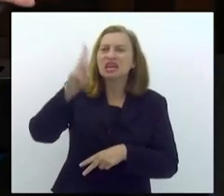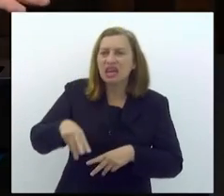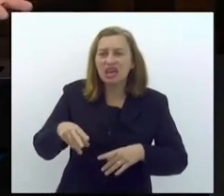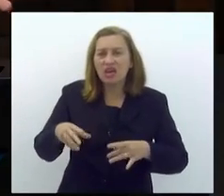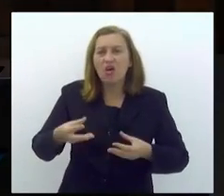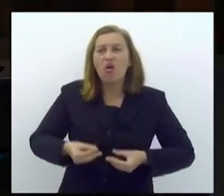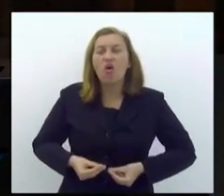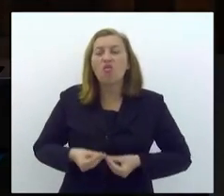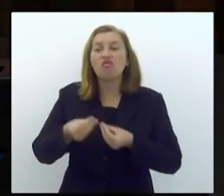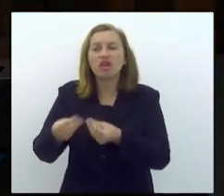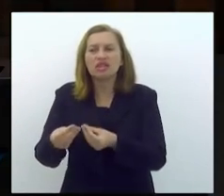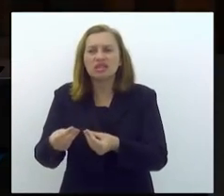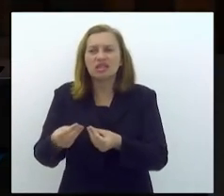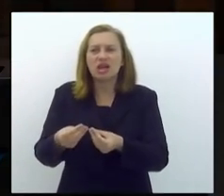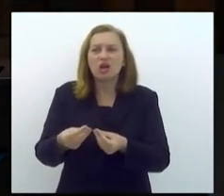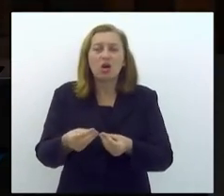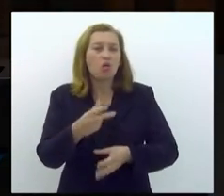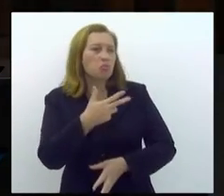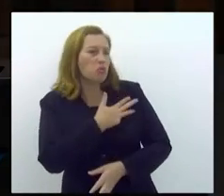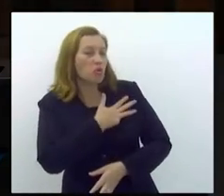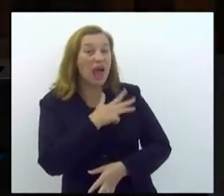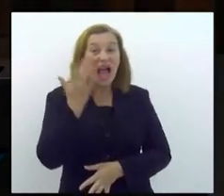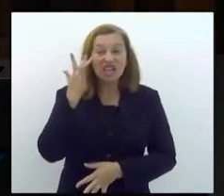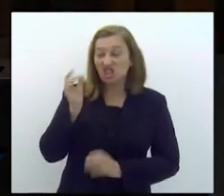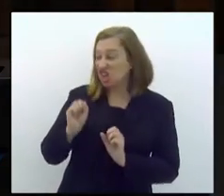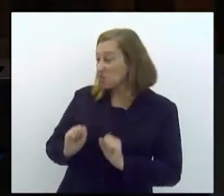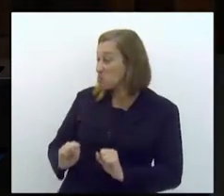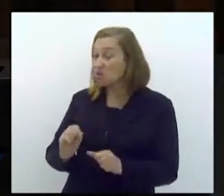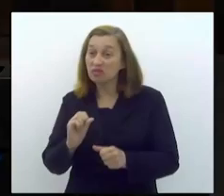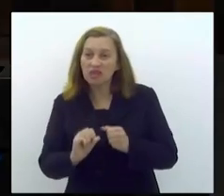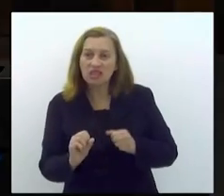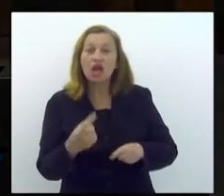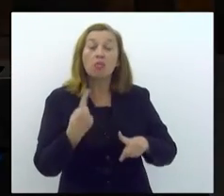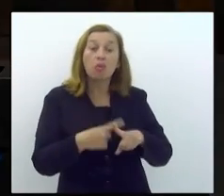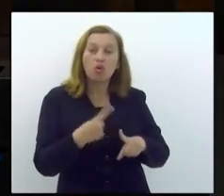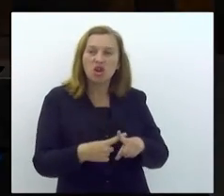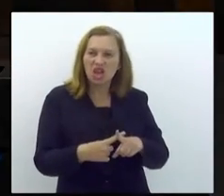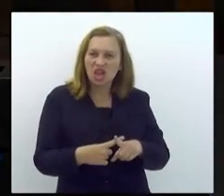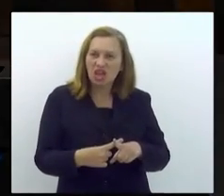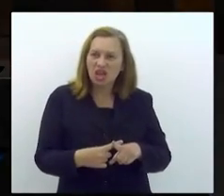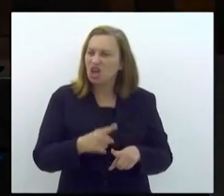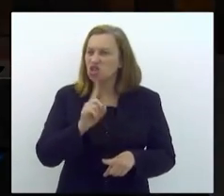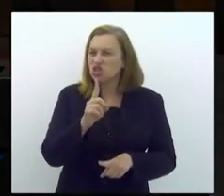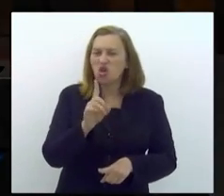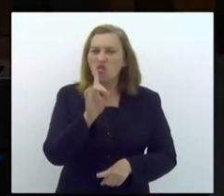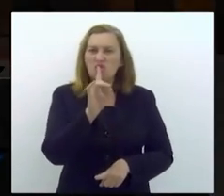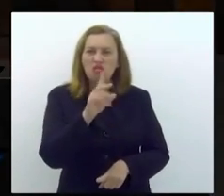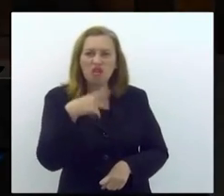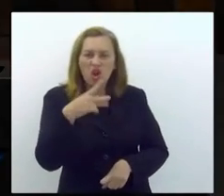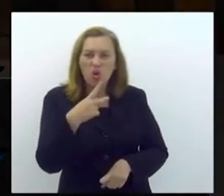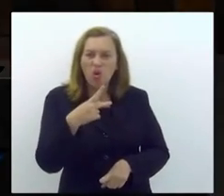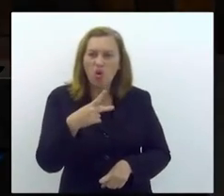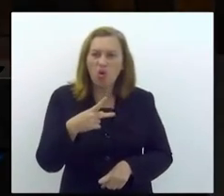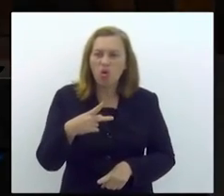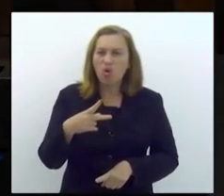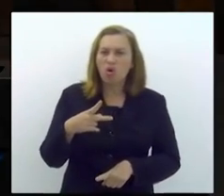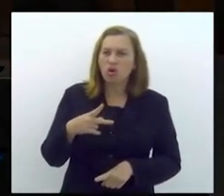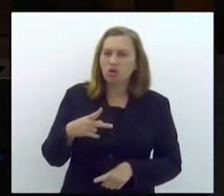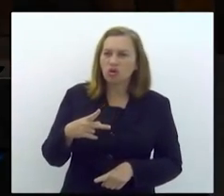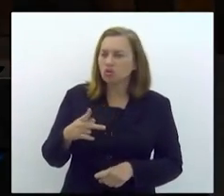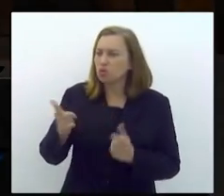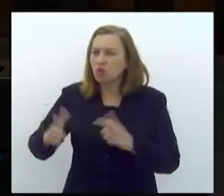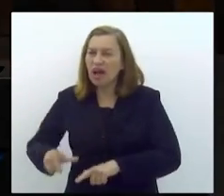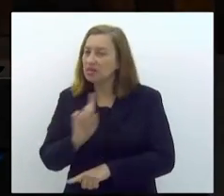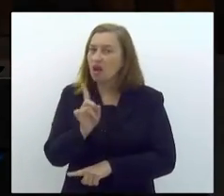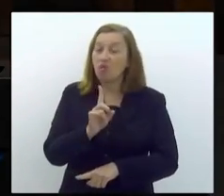para o Lula fazer o que ele achar que deve fazer porque ele não usou lá só para falar do pai falou só para falar de bolsonaro falou do bolsonarista falou de nós conservadores